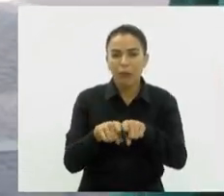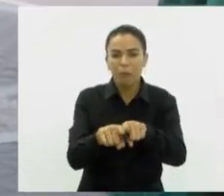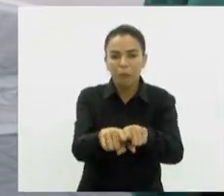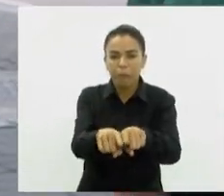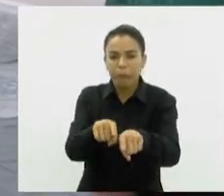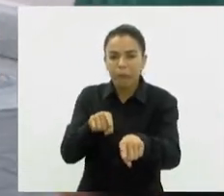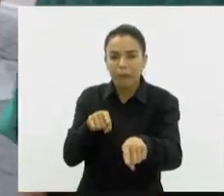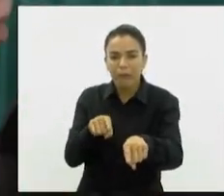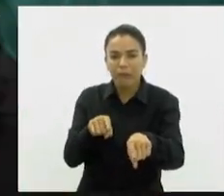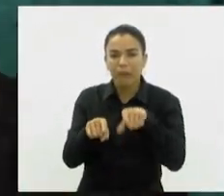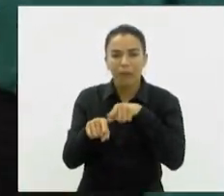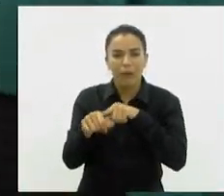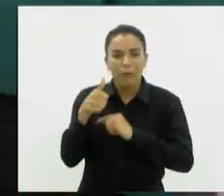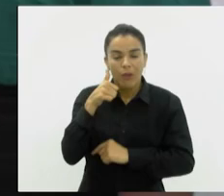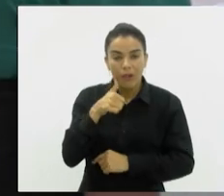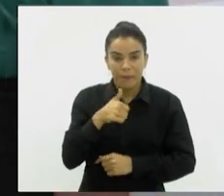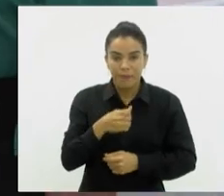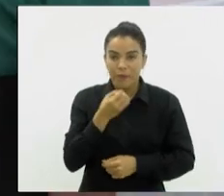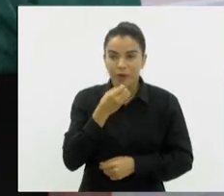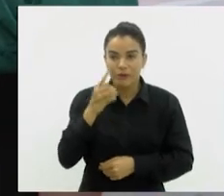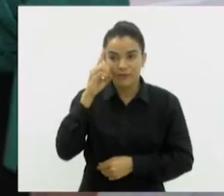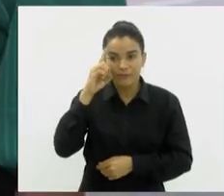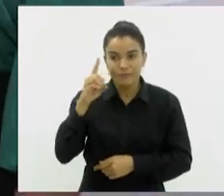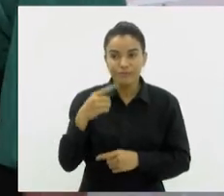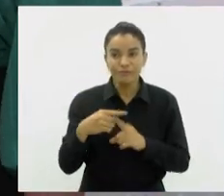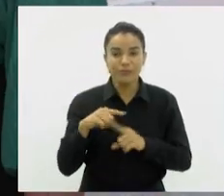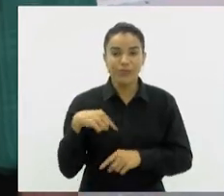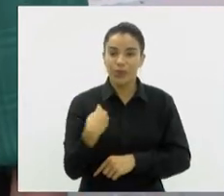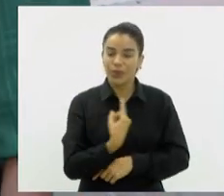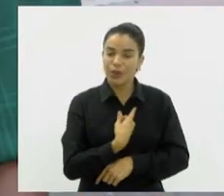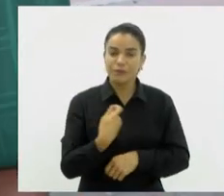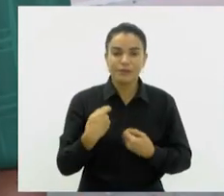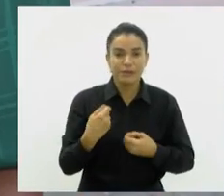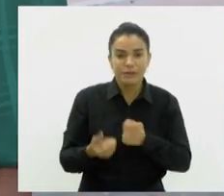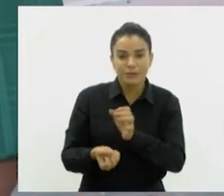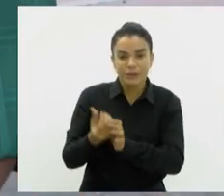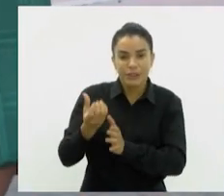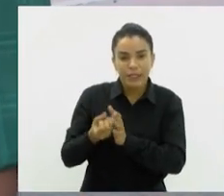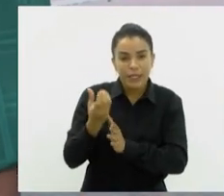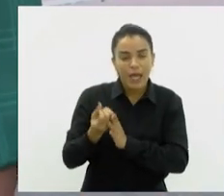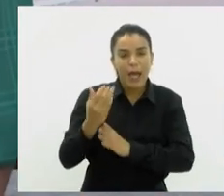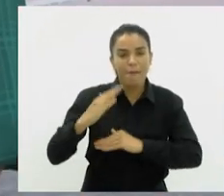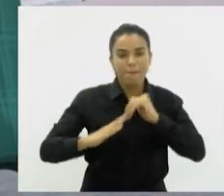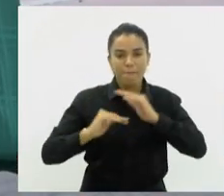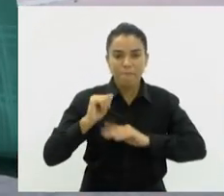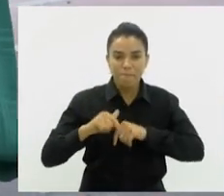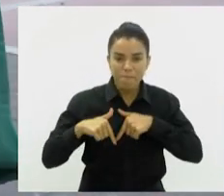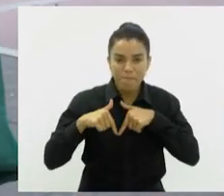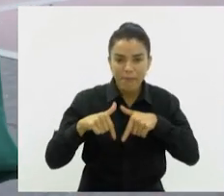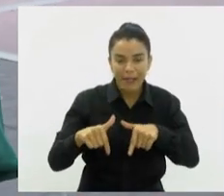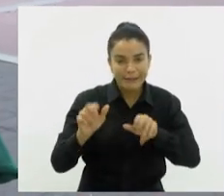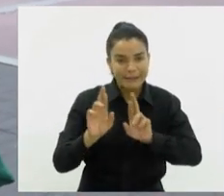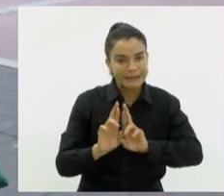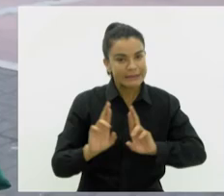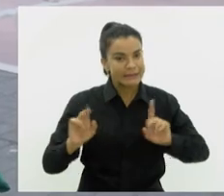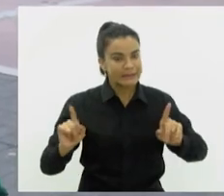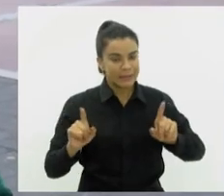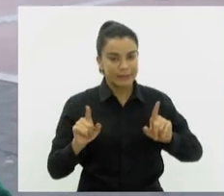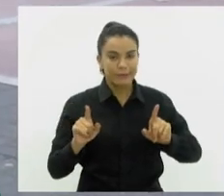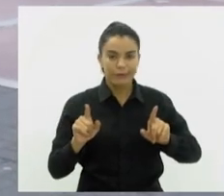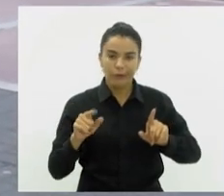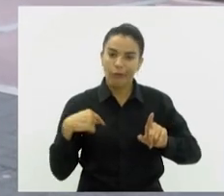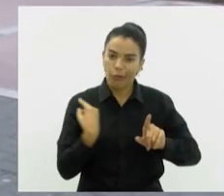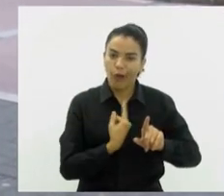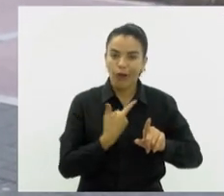Ainda continua bom dia bom dia porque nós temos que criar práticas diferenciadas ainda estamos